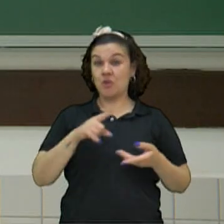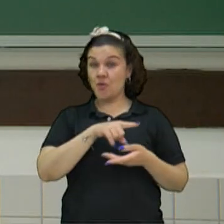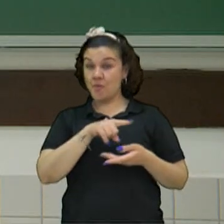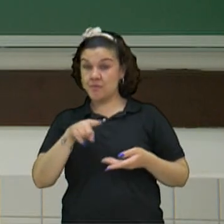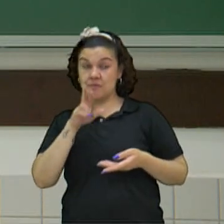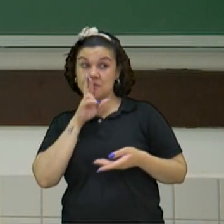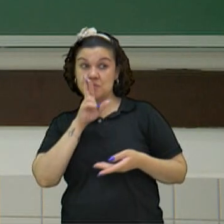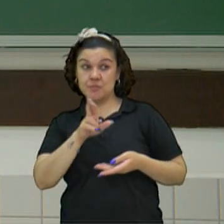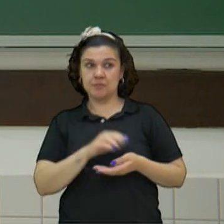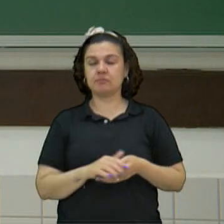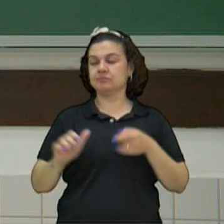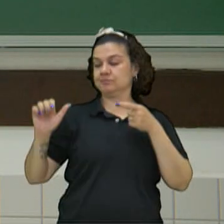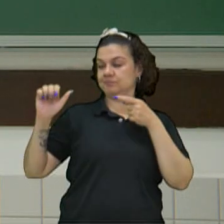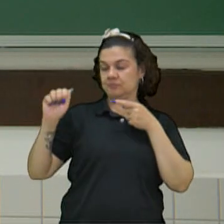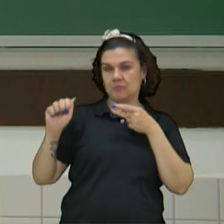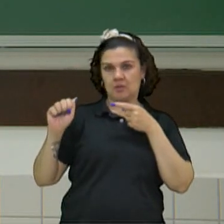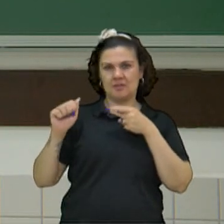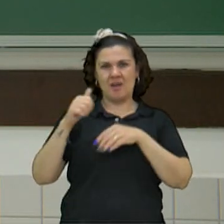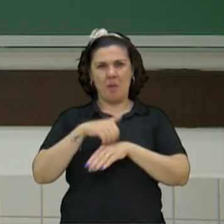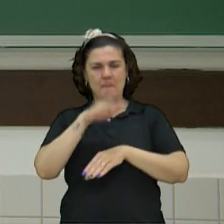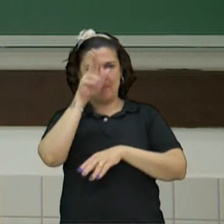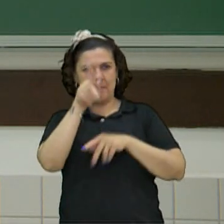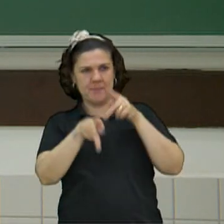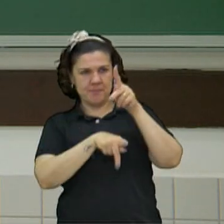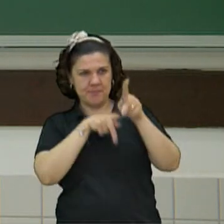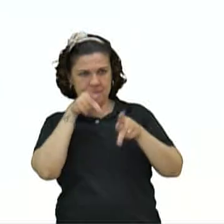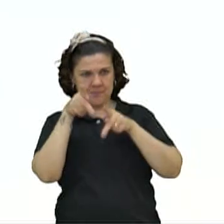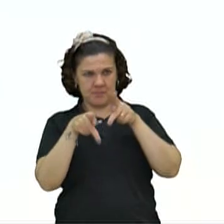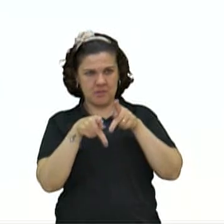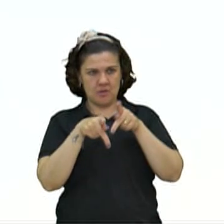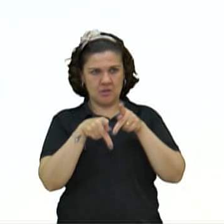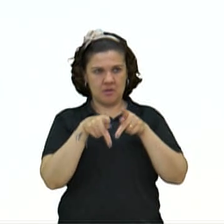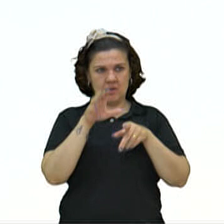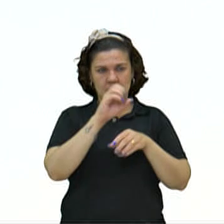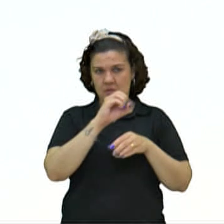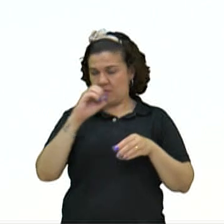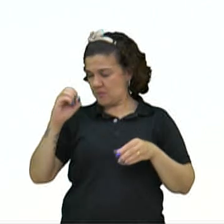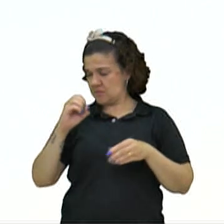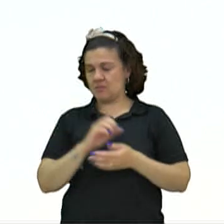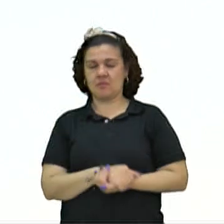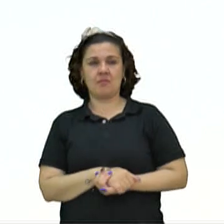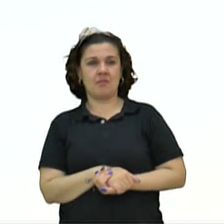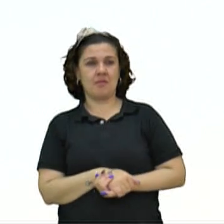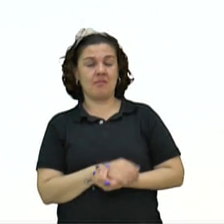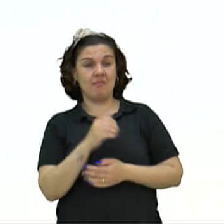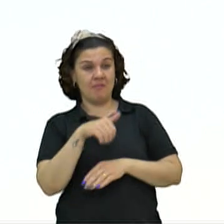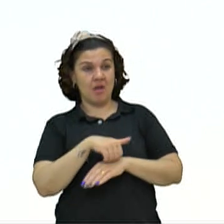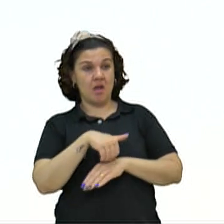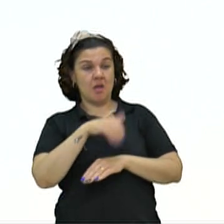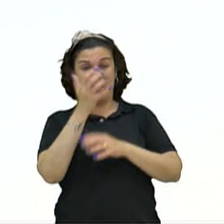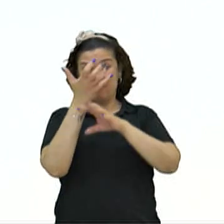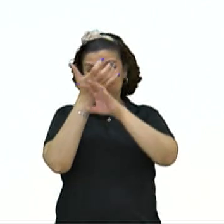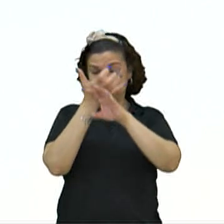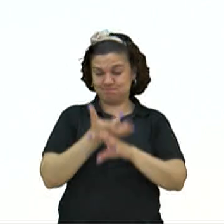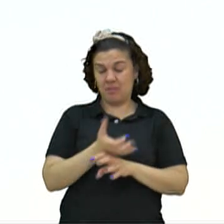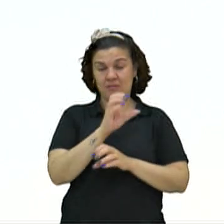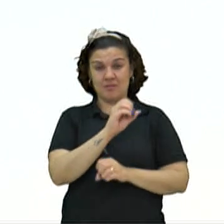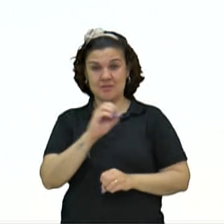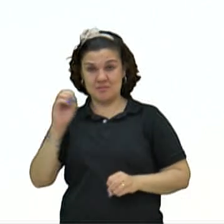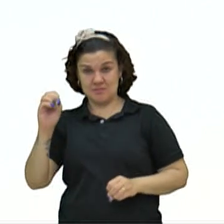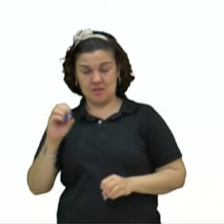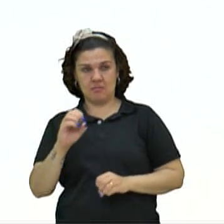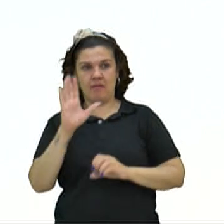O que você respondeu? Letra A. É mais populosa que a ocidental, é mais seca que a ocidental,